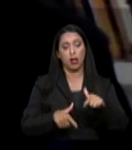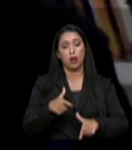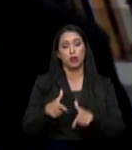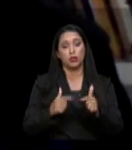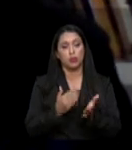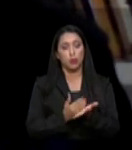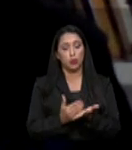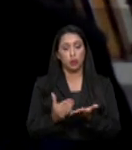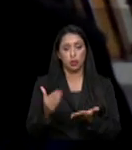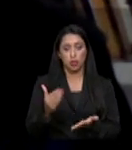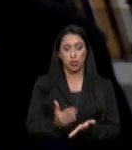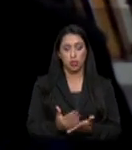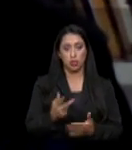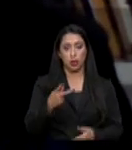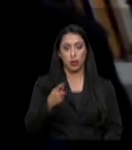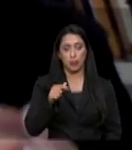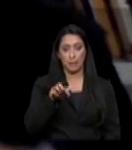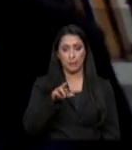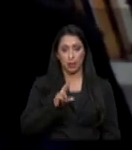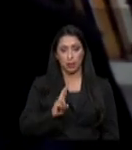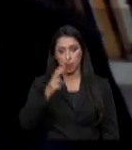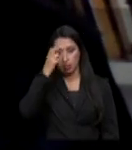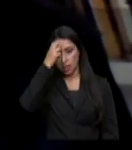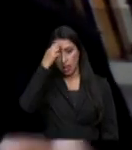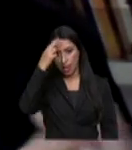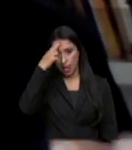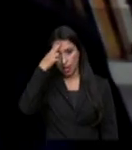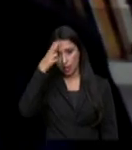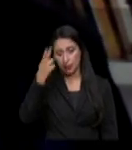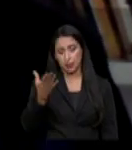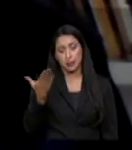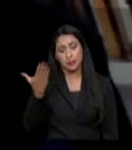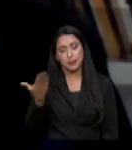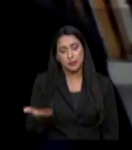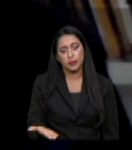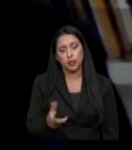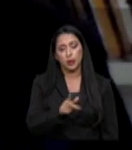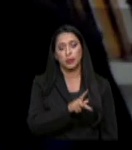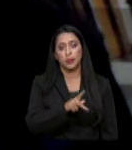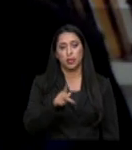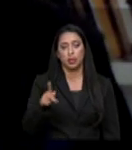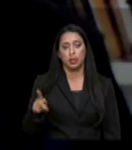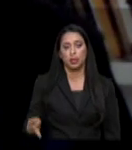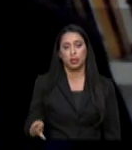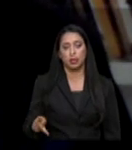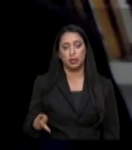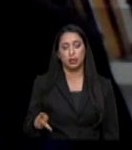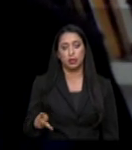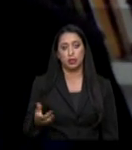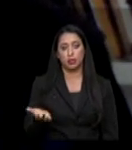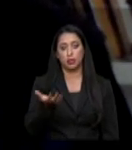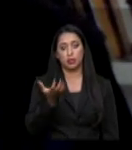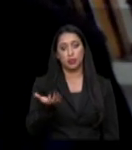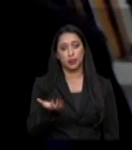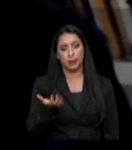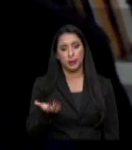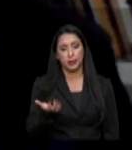inicial do Procurador ar gostaria portanto Presidente D